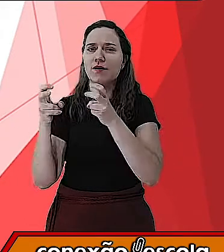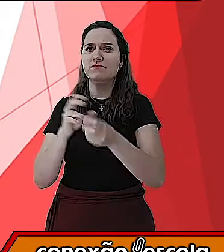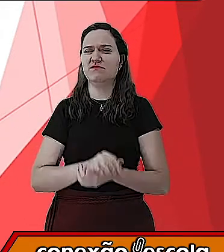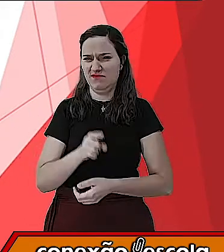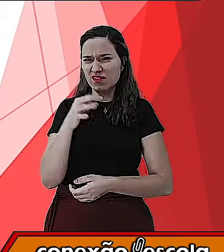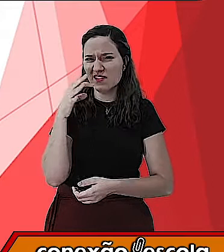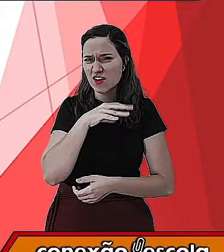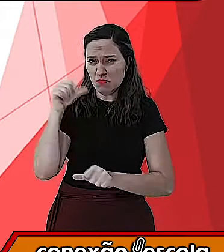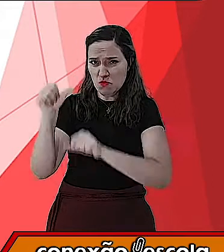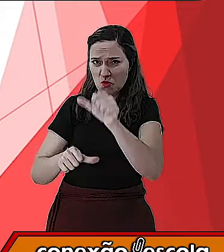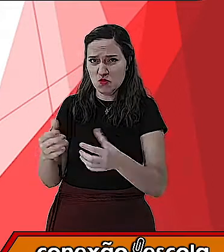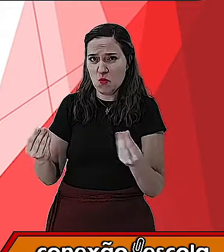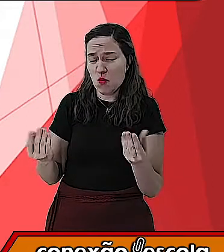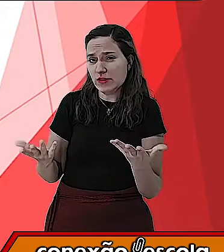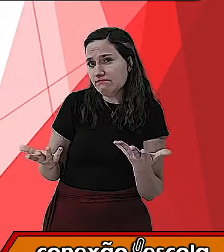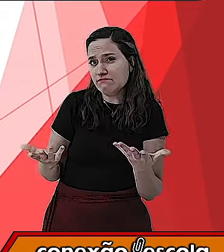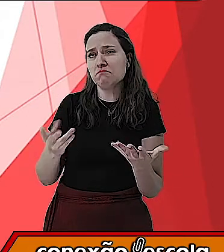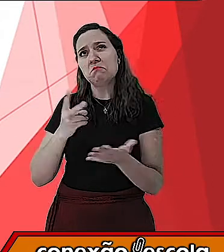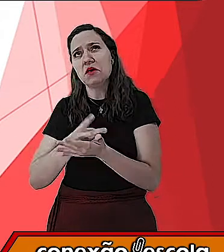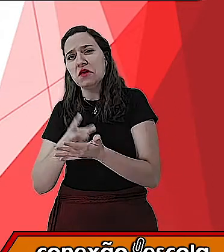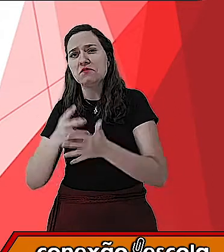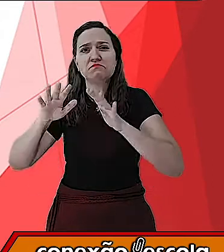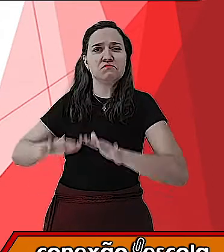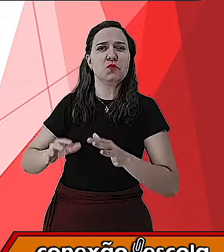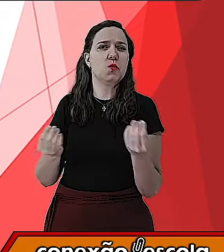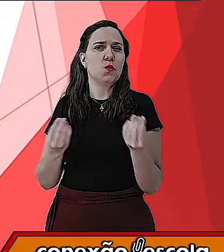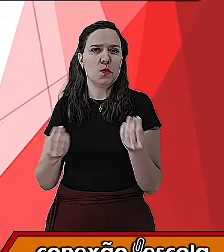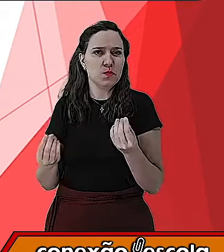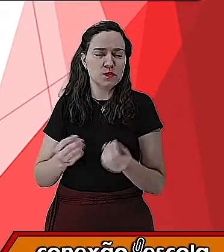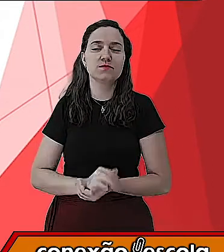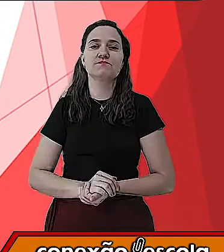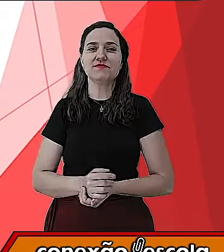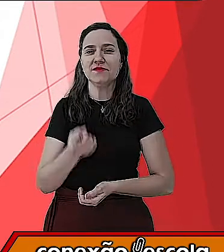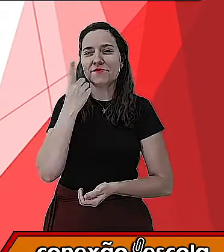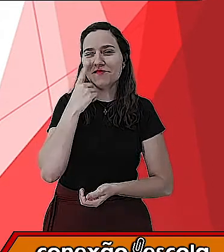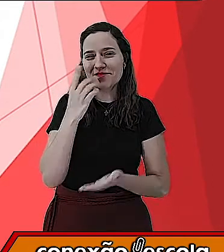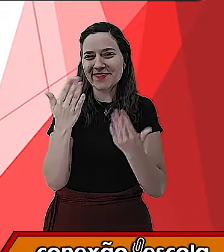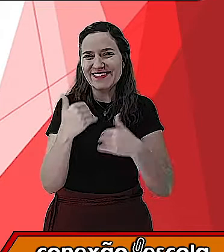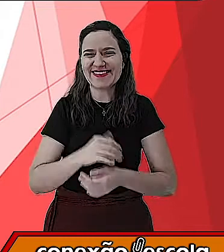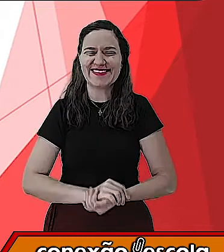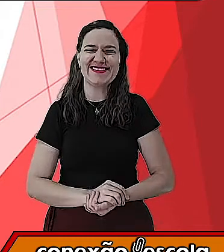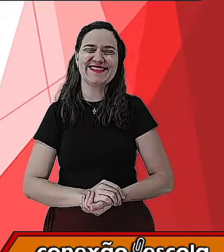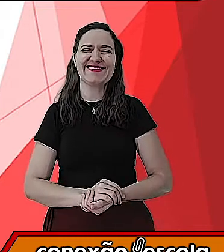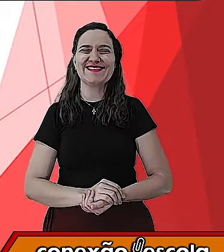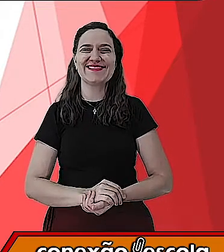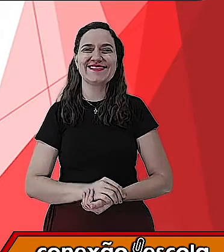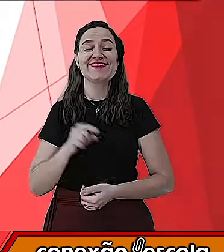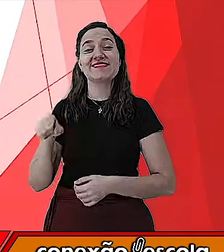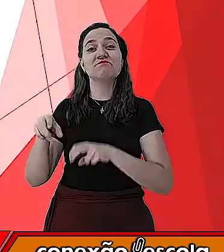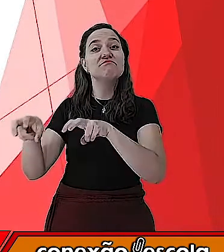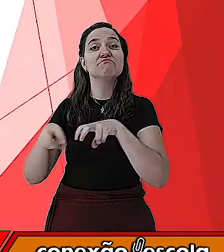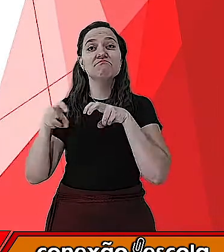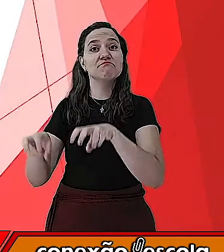Será que mudou muito? Ou não? Bom, vamos lá? No